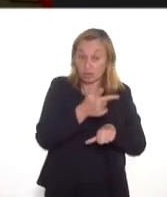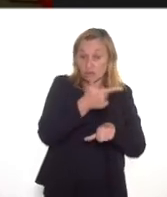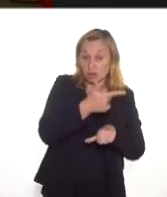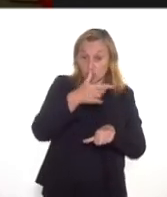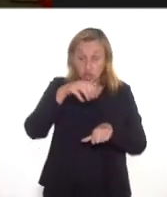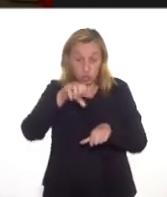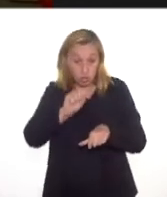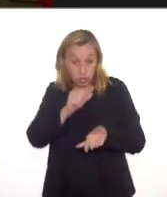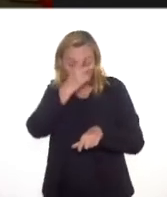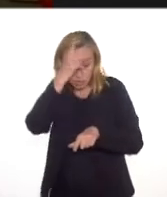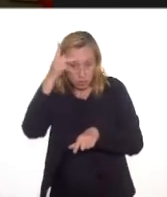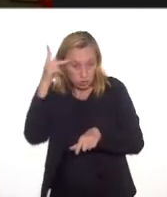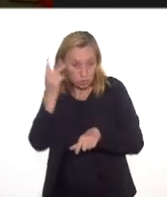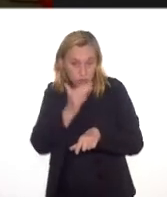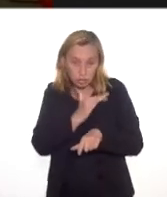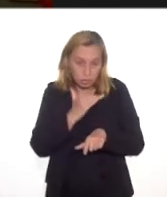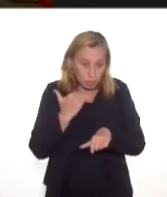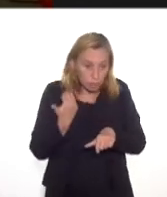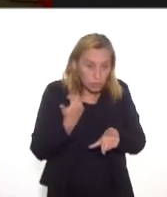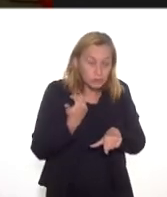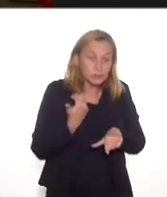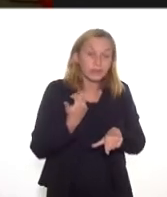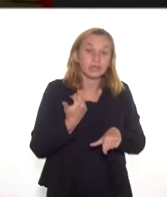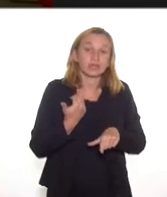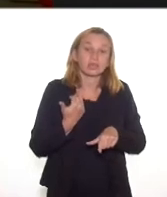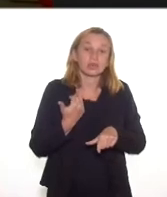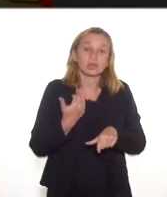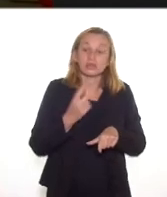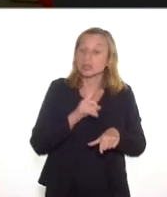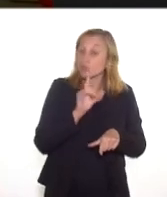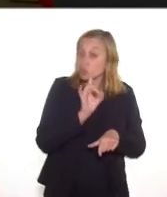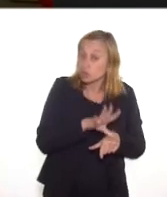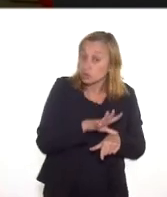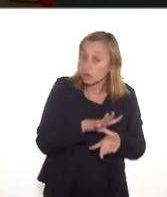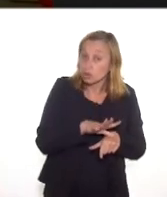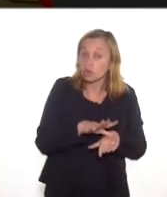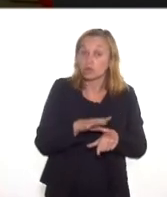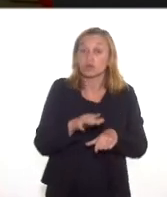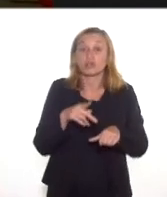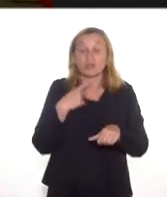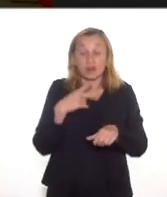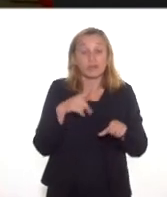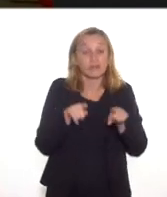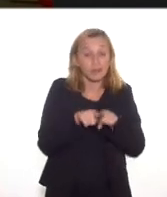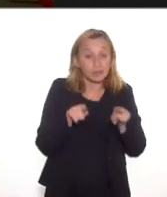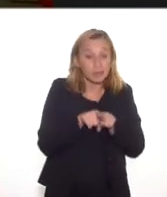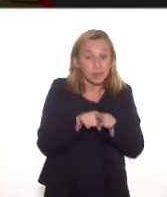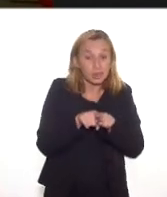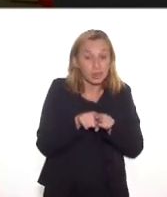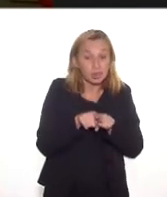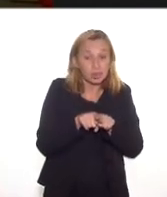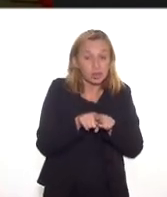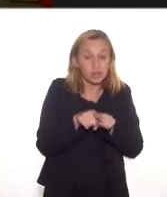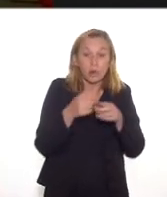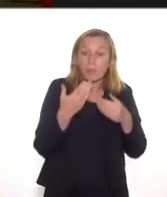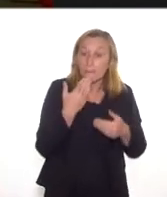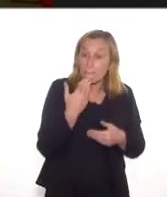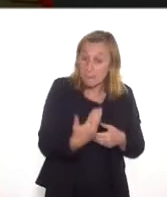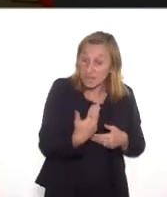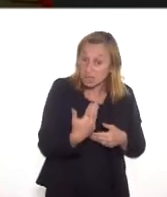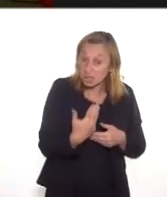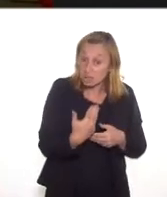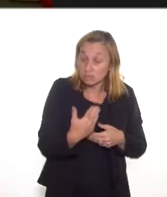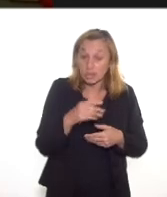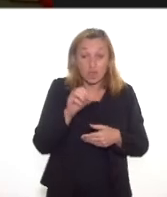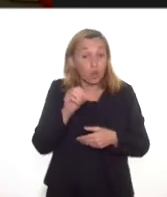28 pessoas assassinadas. E não só isso, atualizei, inclusive, numa solicitação para que